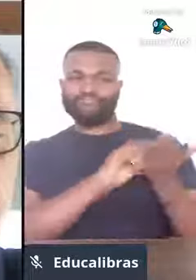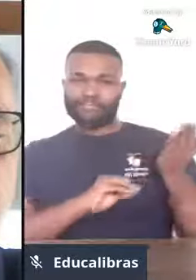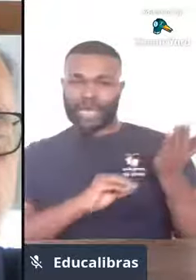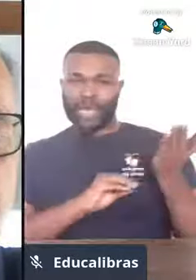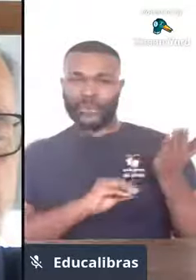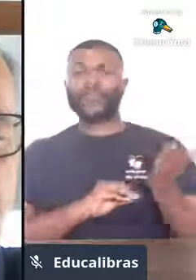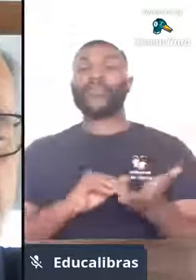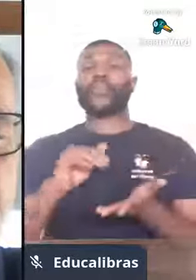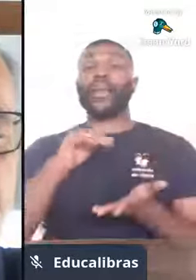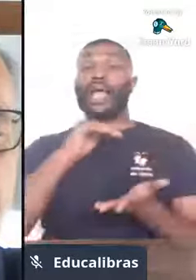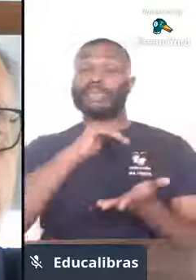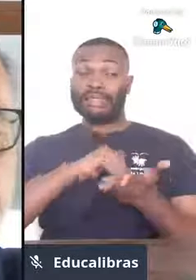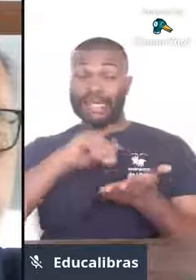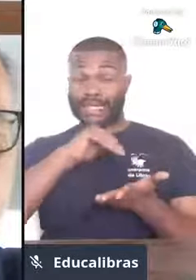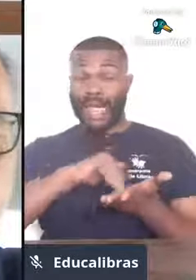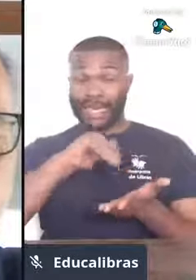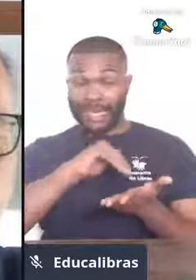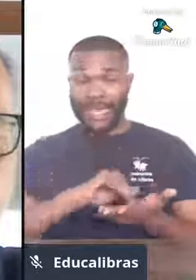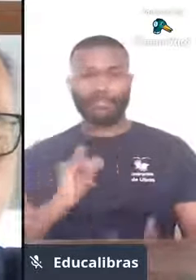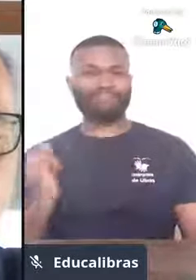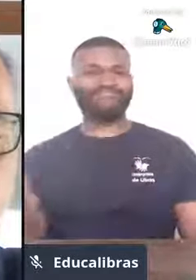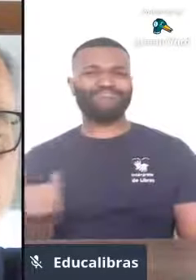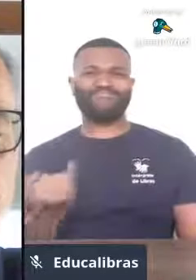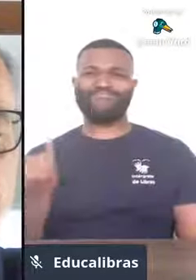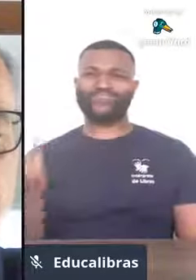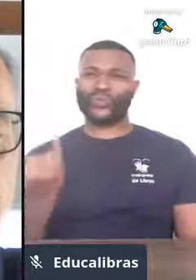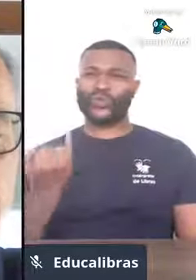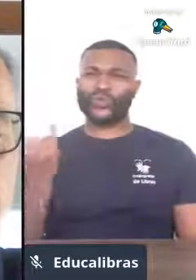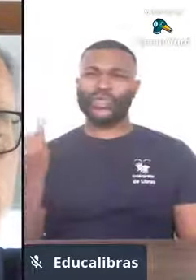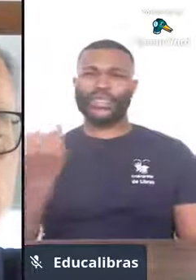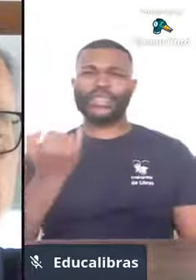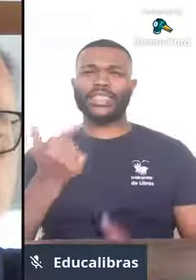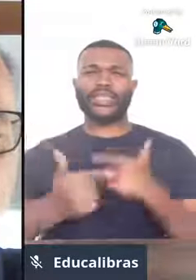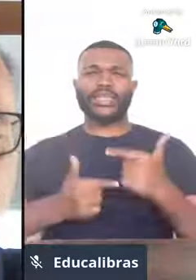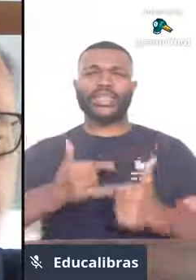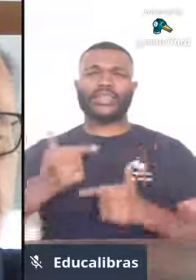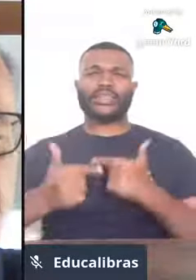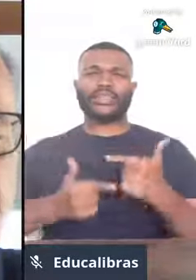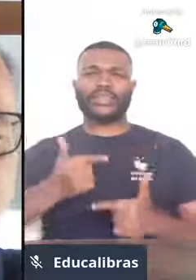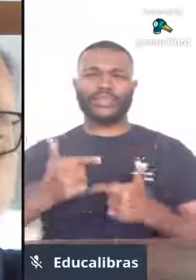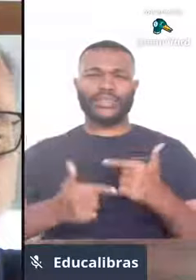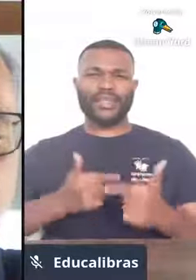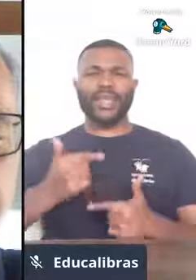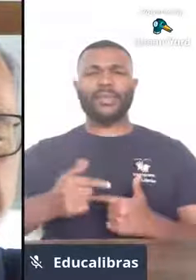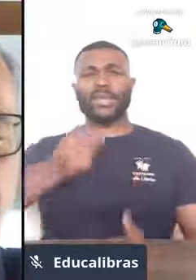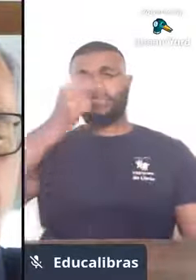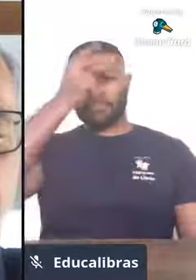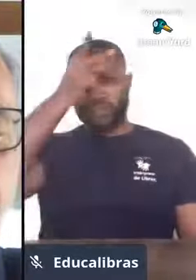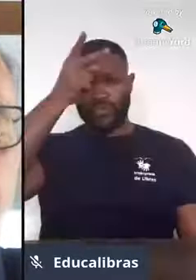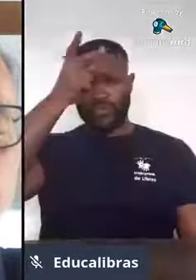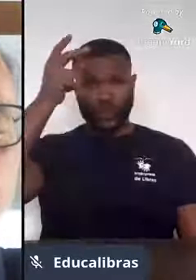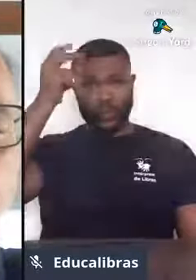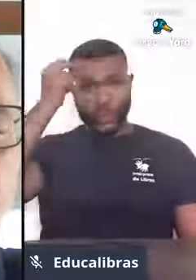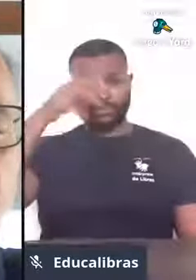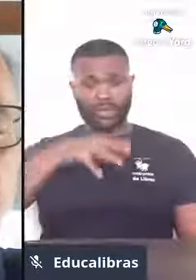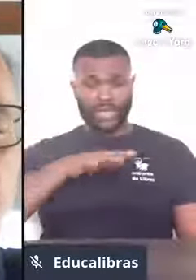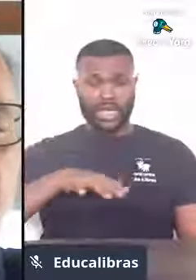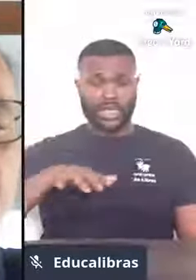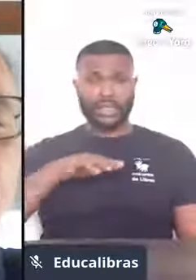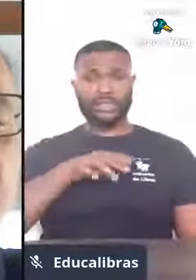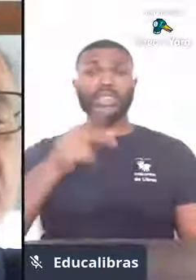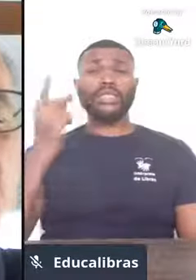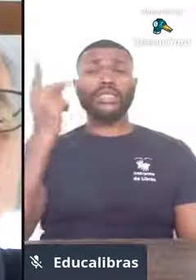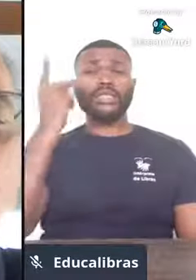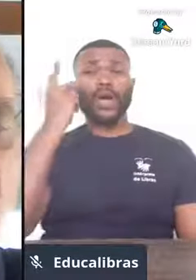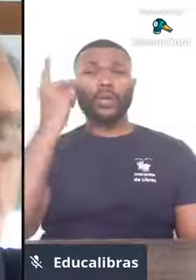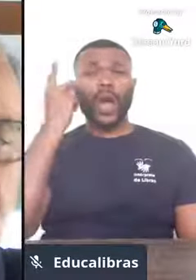importância gigantesca para os trabalhos da prefeitura na cidade de São Paulo, e ela não pode, em